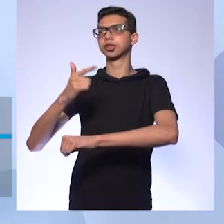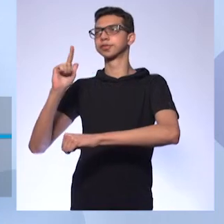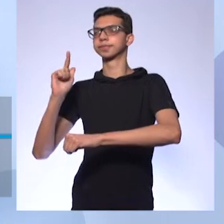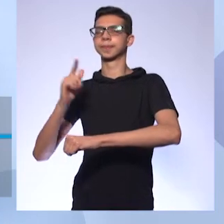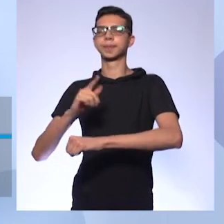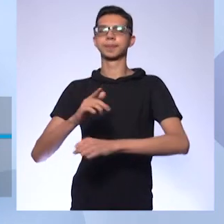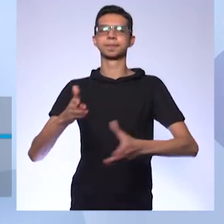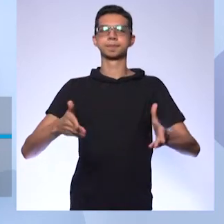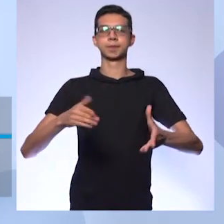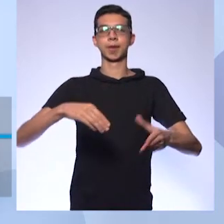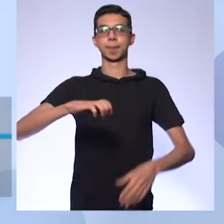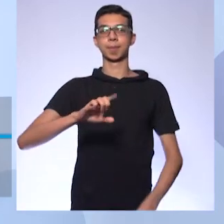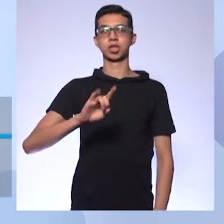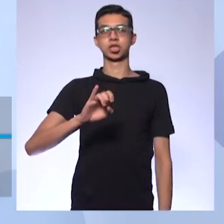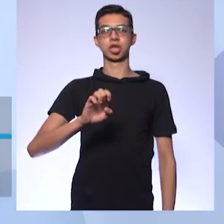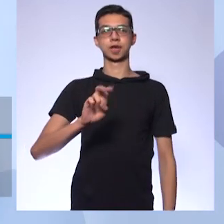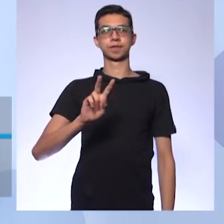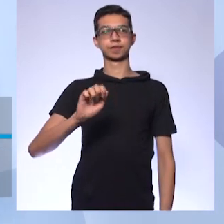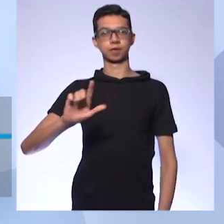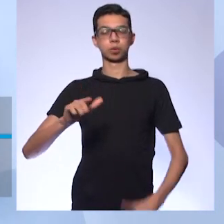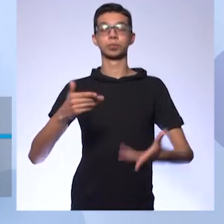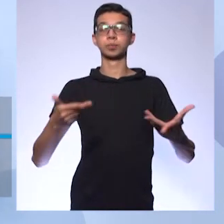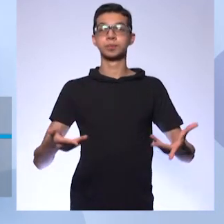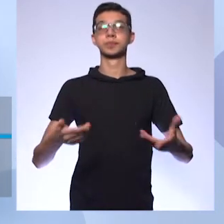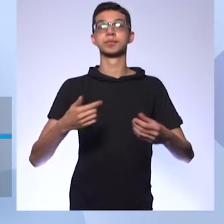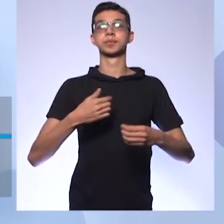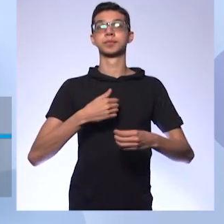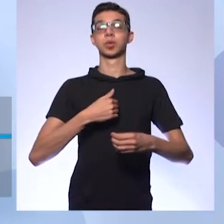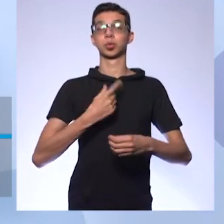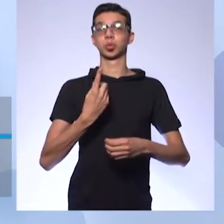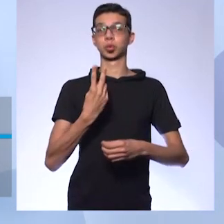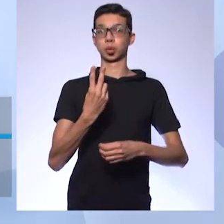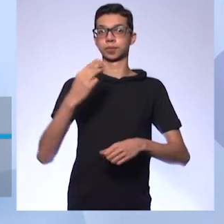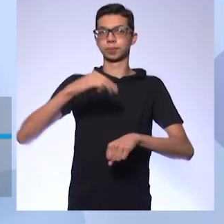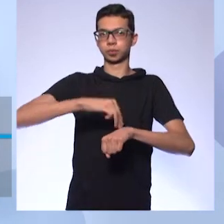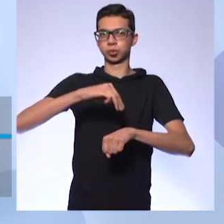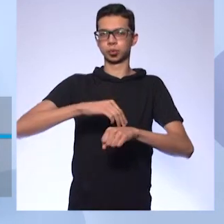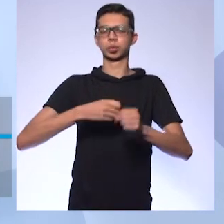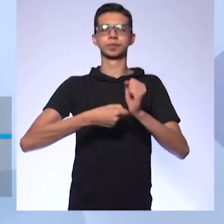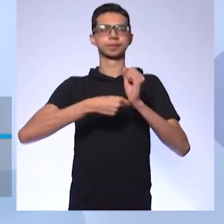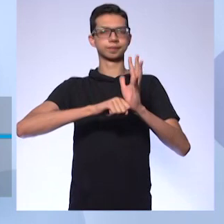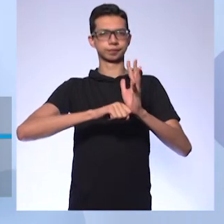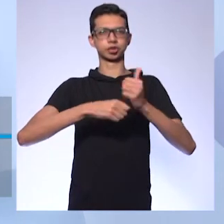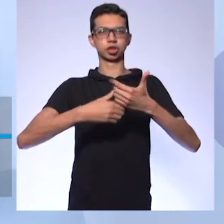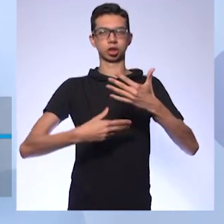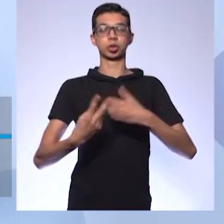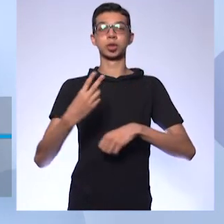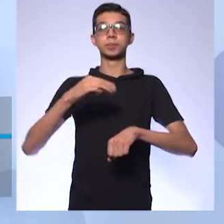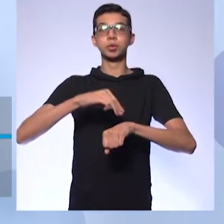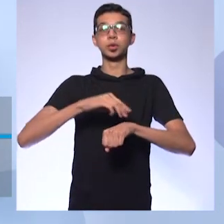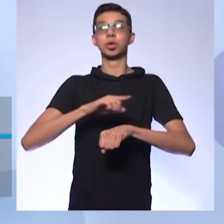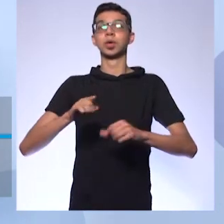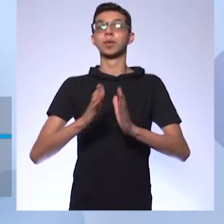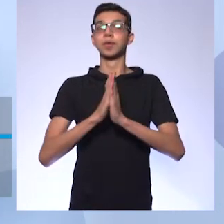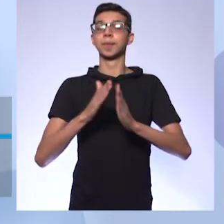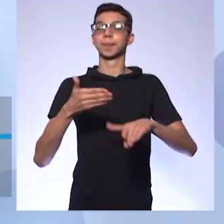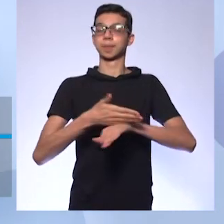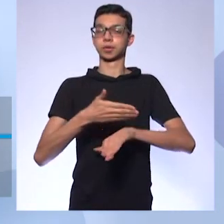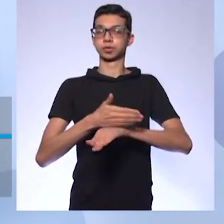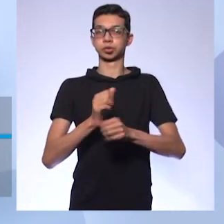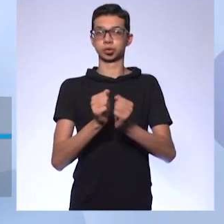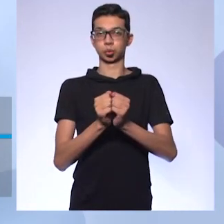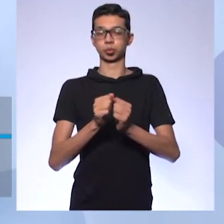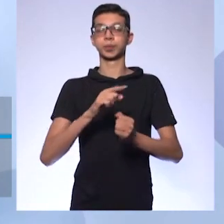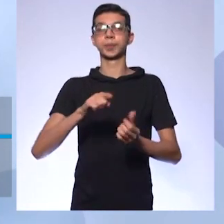próximos 2 minutos, eu vou deixar o chat aberto para vocês, vou fechar aqui o tempo, nos próximos 2 minutinhos, vocês participem conosco,